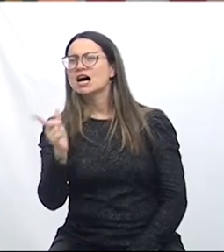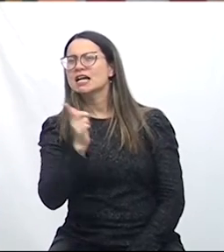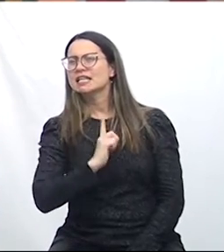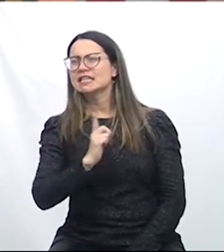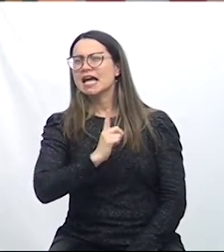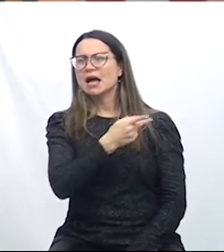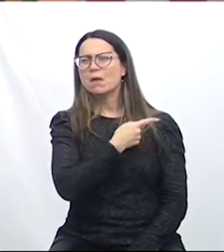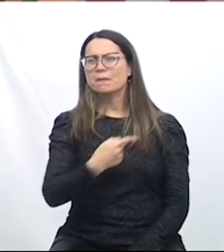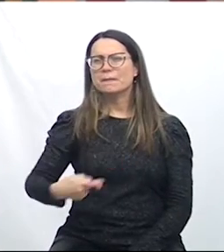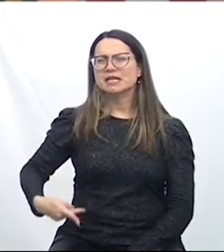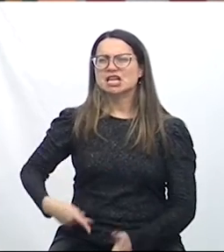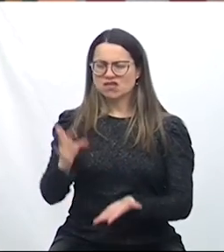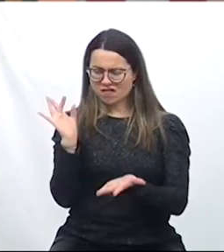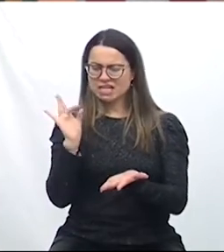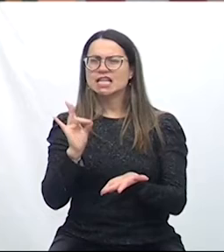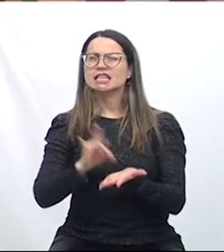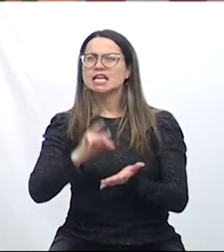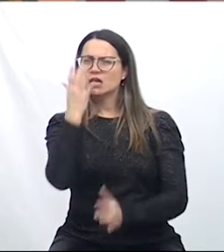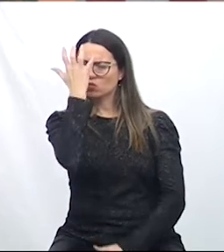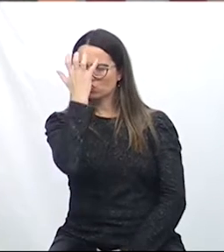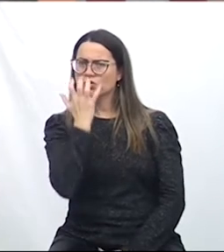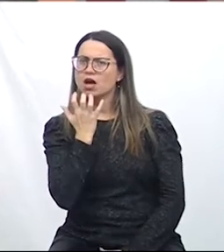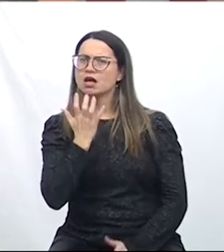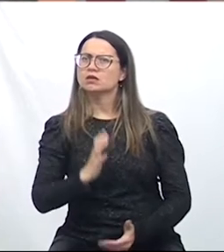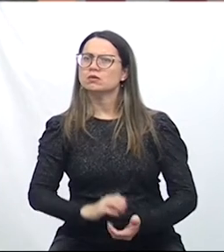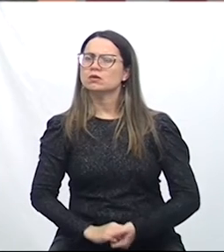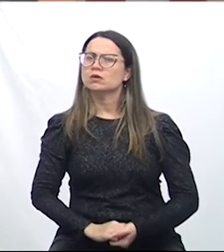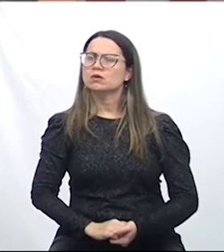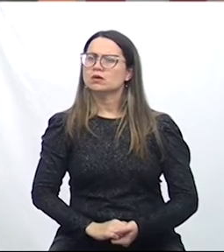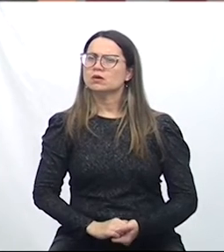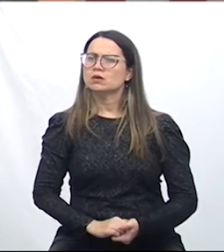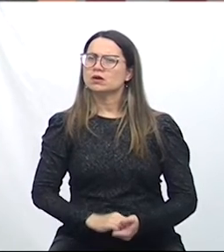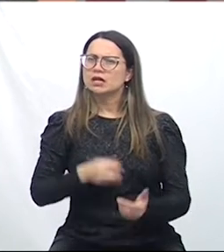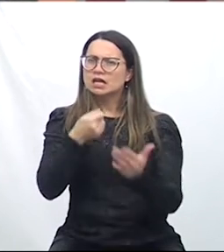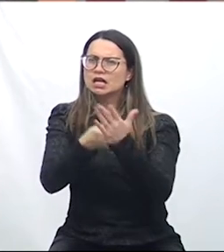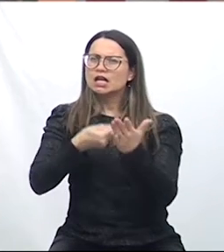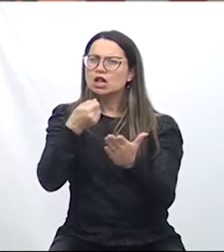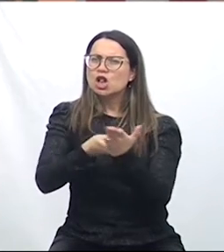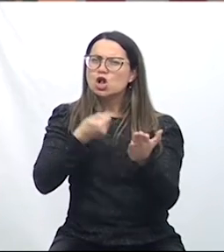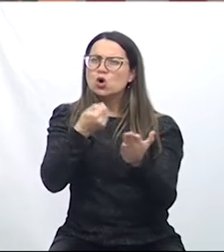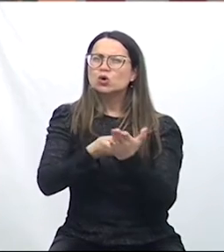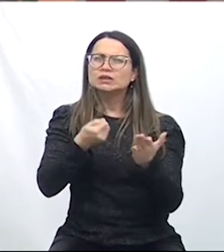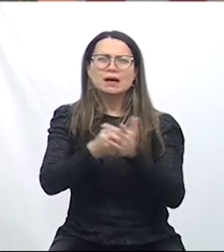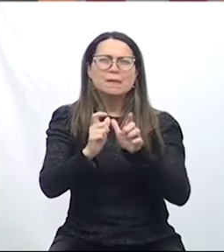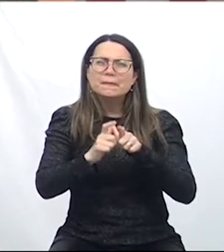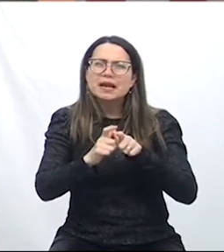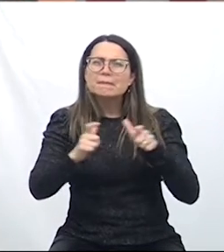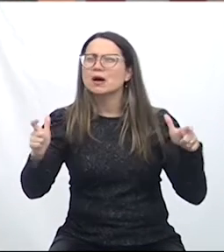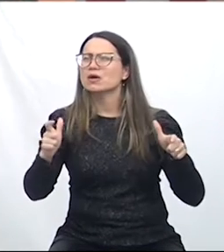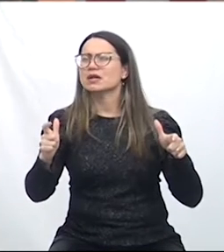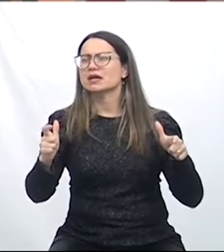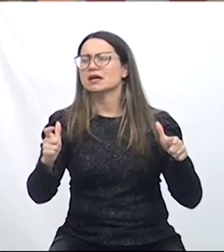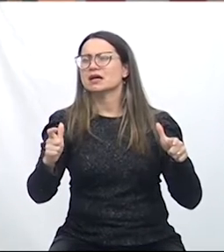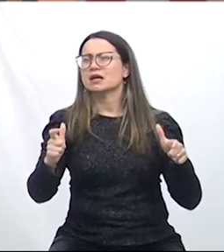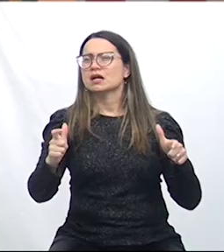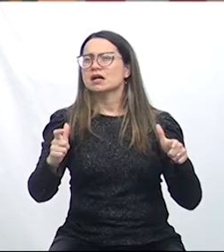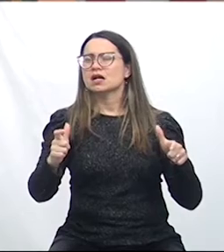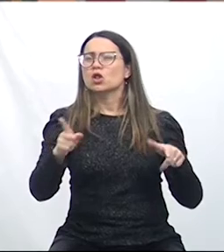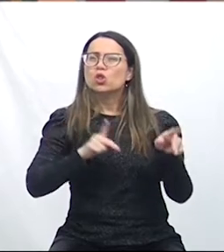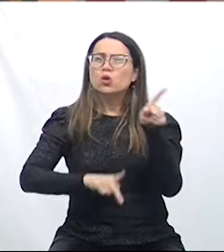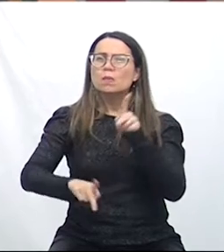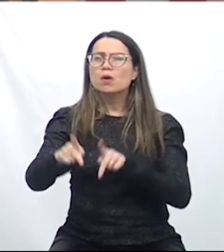sério, que defende aquilo que a maioria do cidadão brasileiro defende, que é a